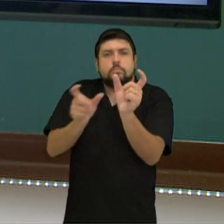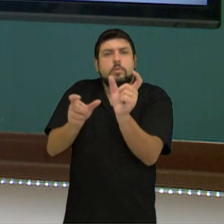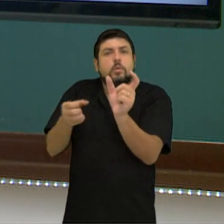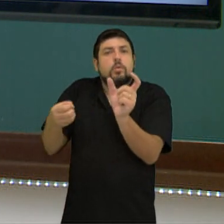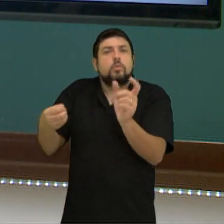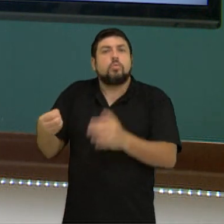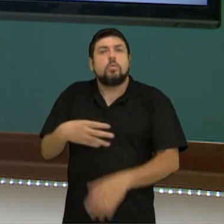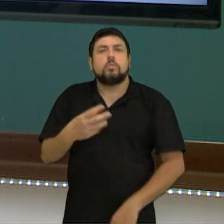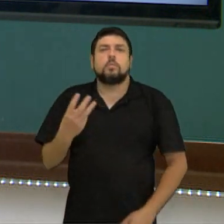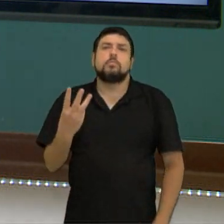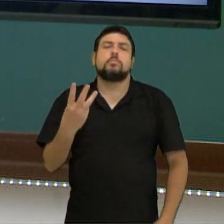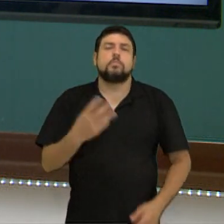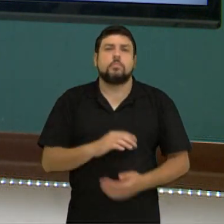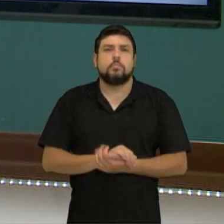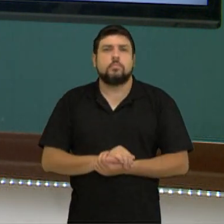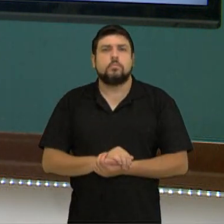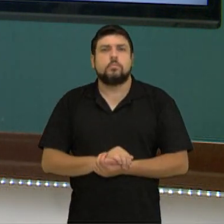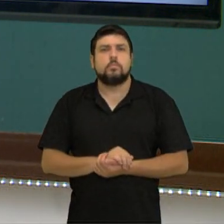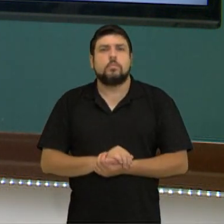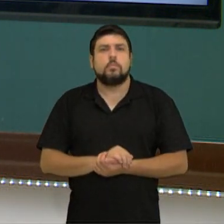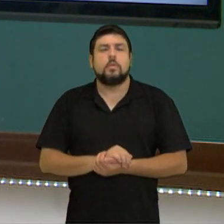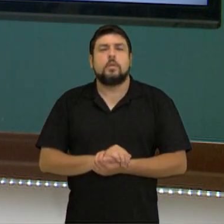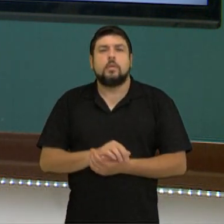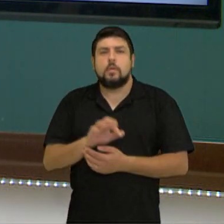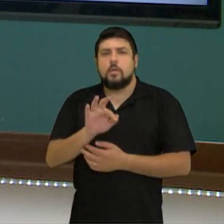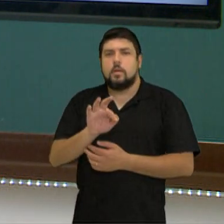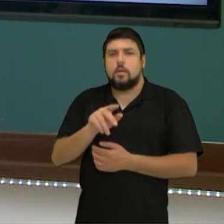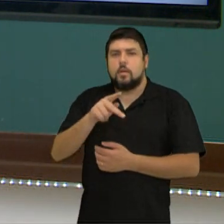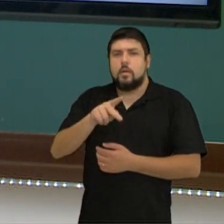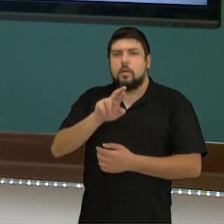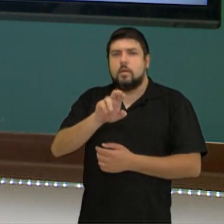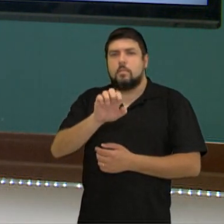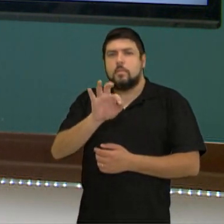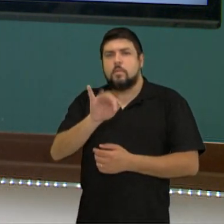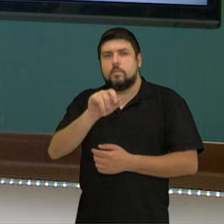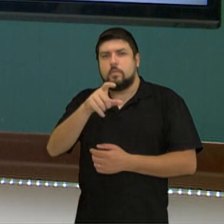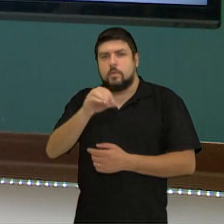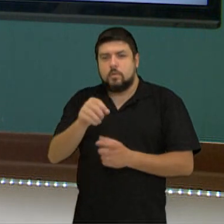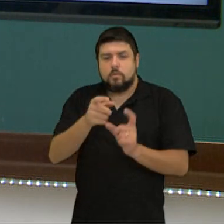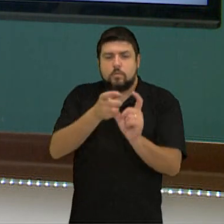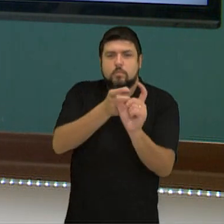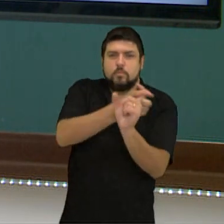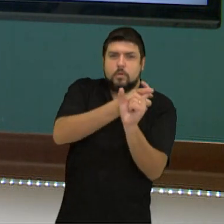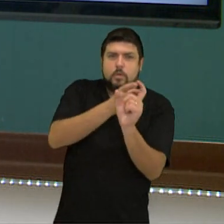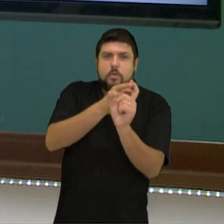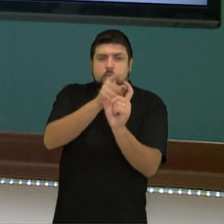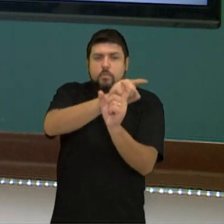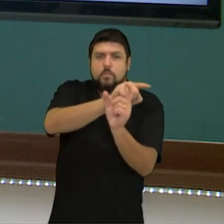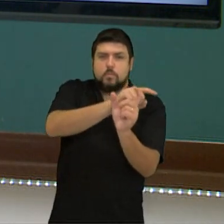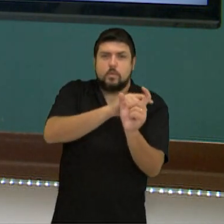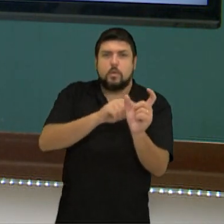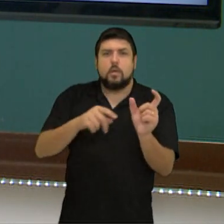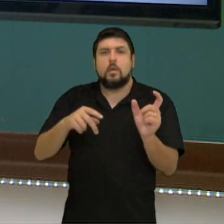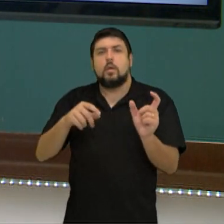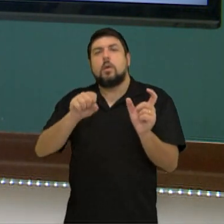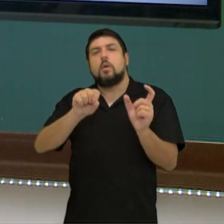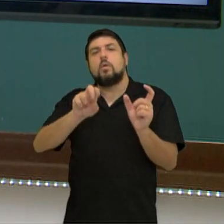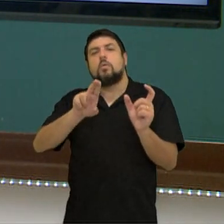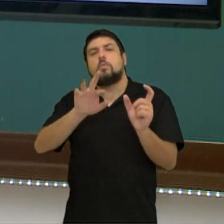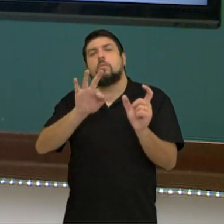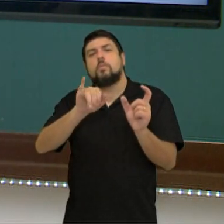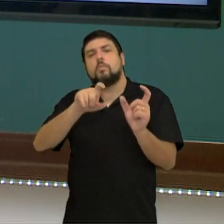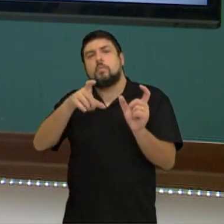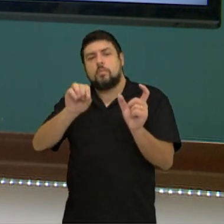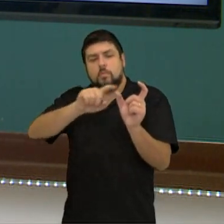prefixo antes, sufixo depois, tá? Daí, conforme você vai estudando, é muito interessante que você vai reparando